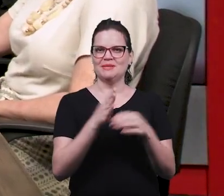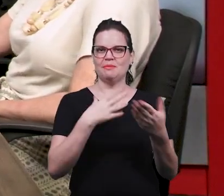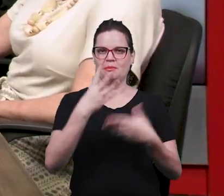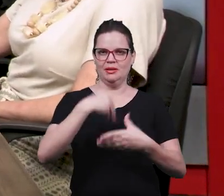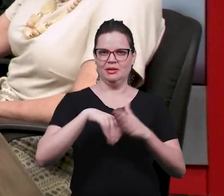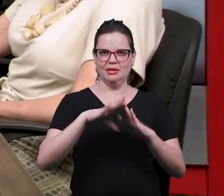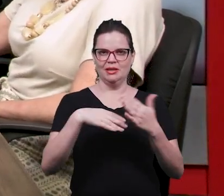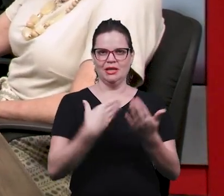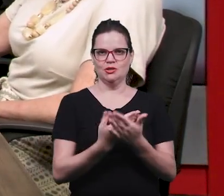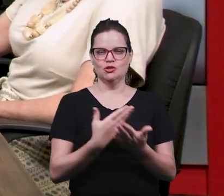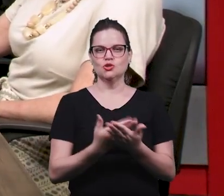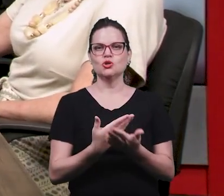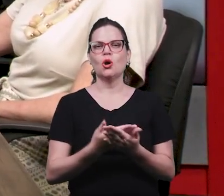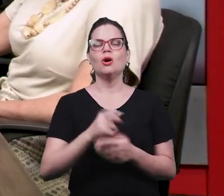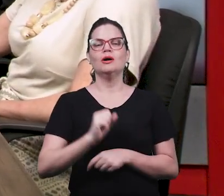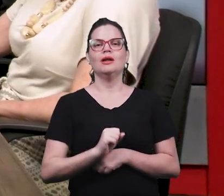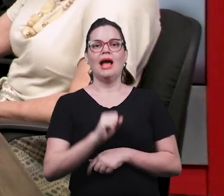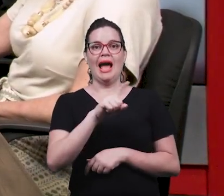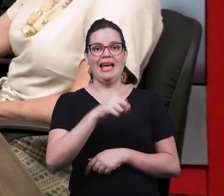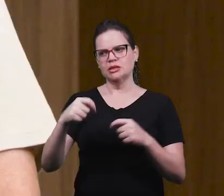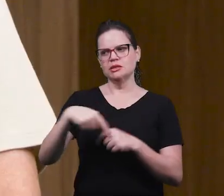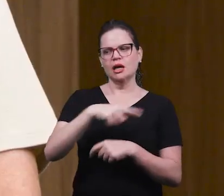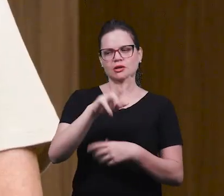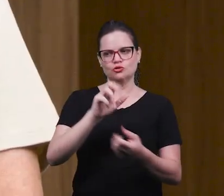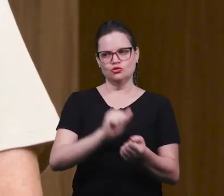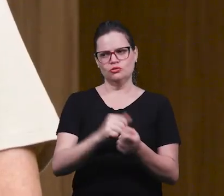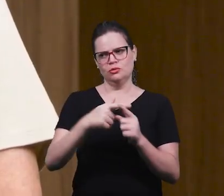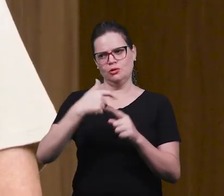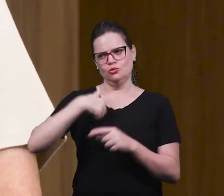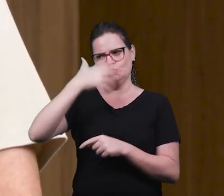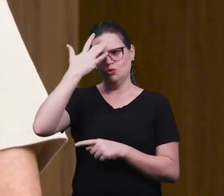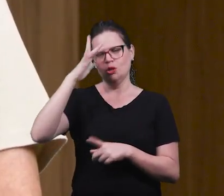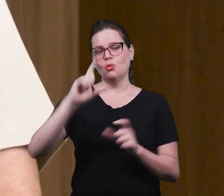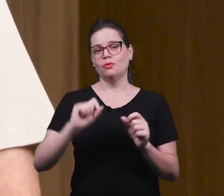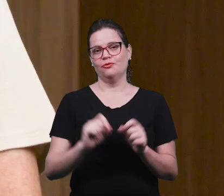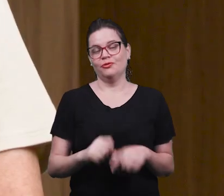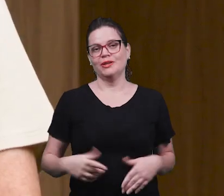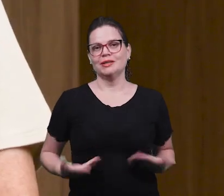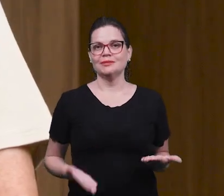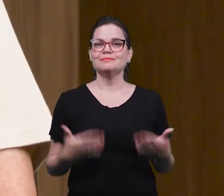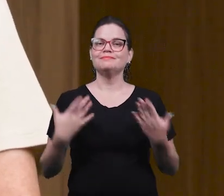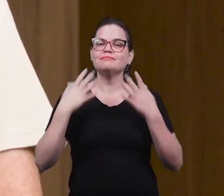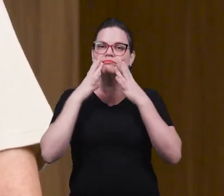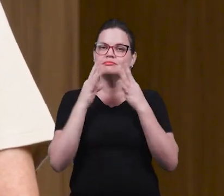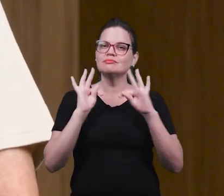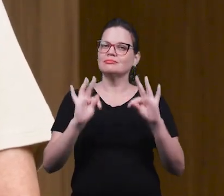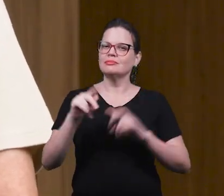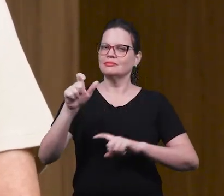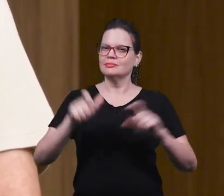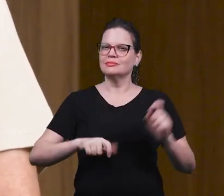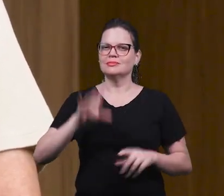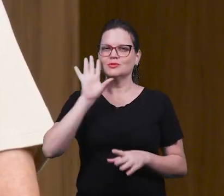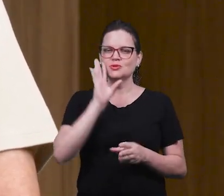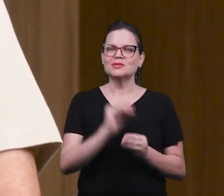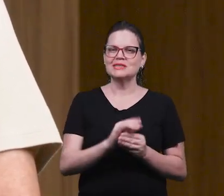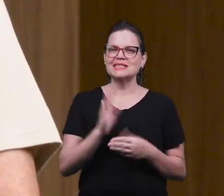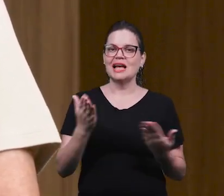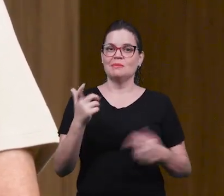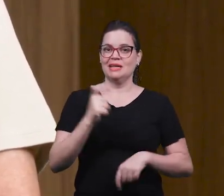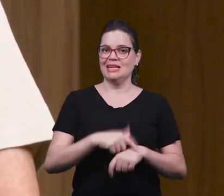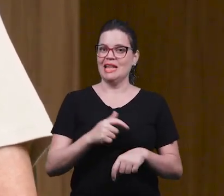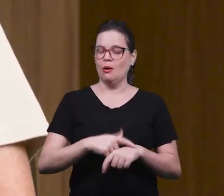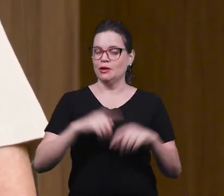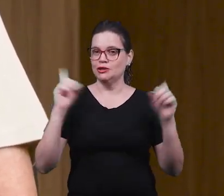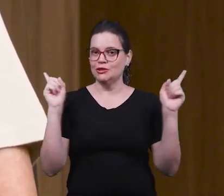algumas palavras assim, eles olhavam para mim e falavam assim, desculpa, David. Então, assim, quando a gente tem um testemunho, né, as pessoas sabem na hora